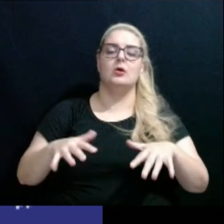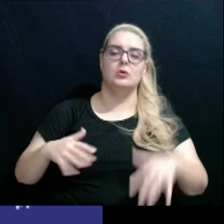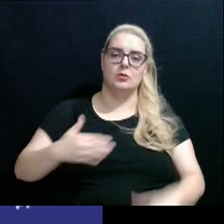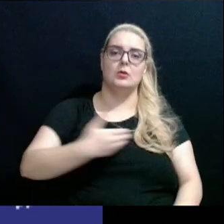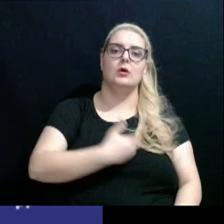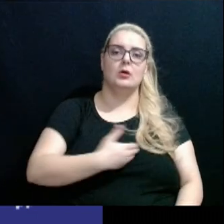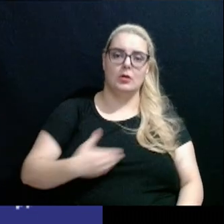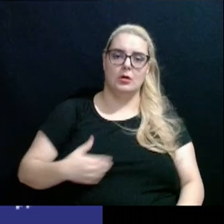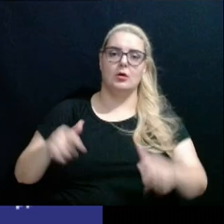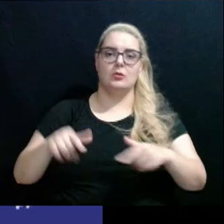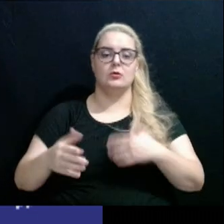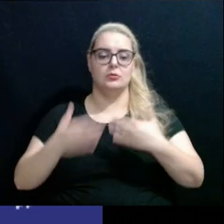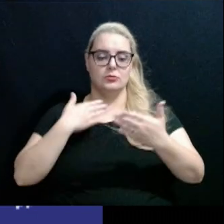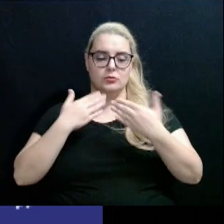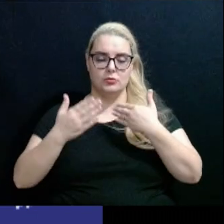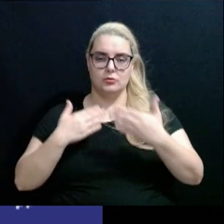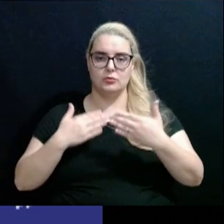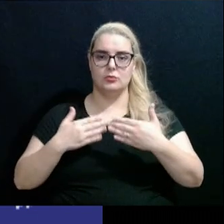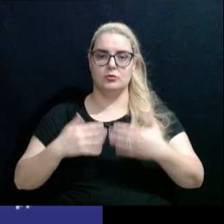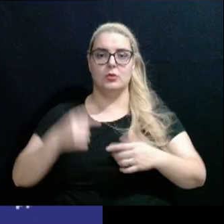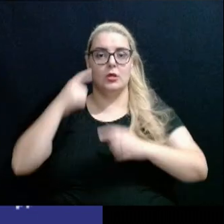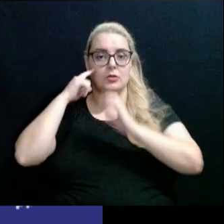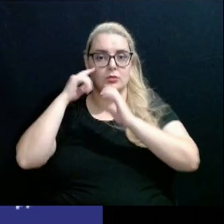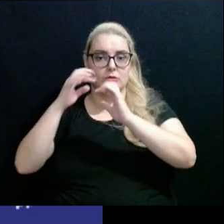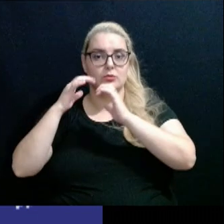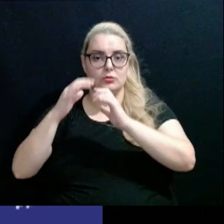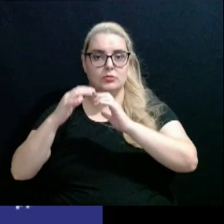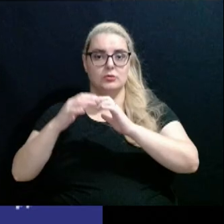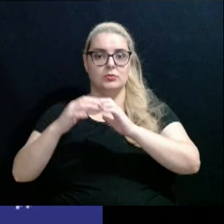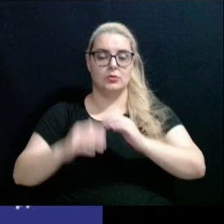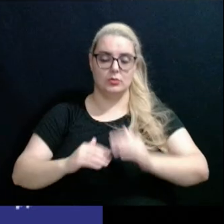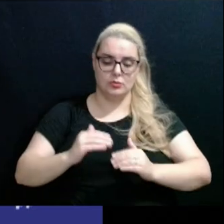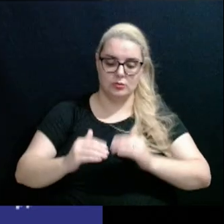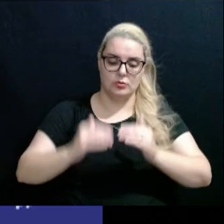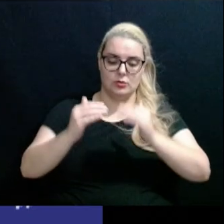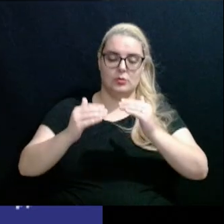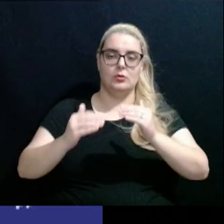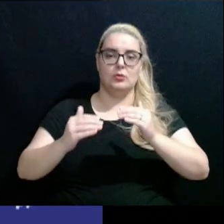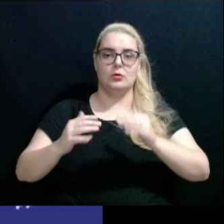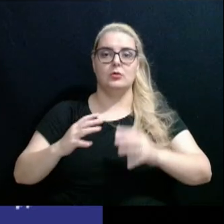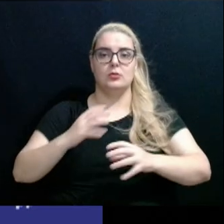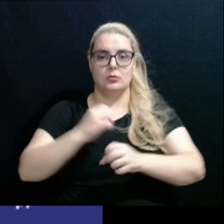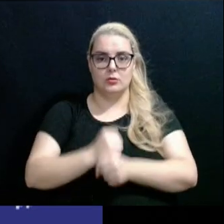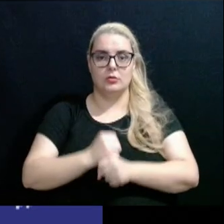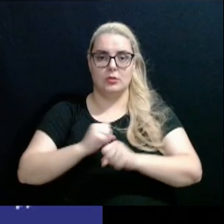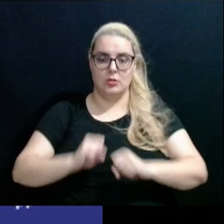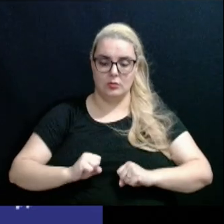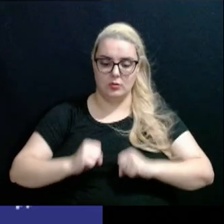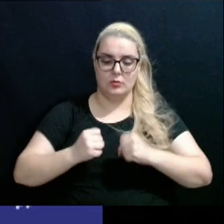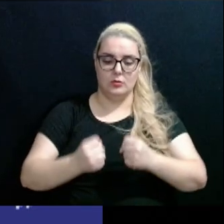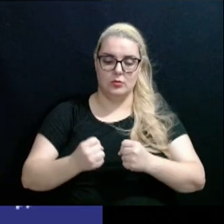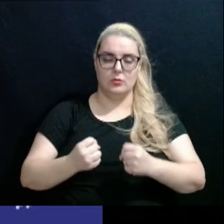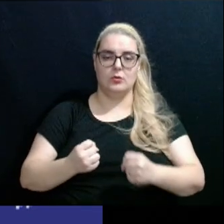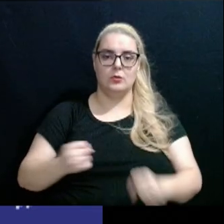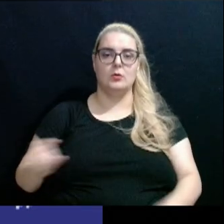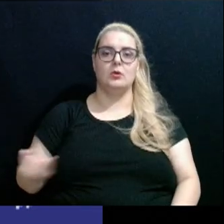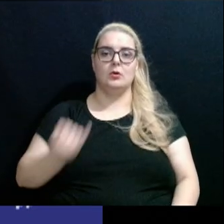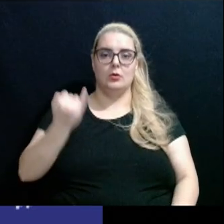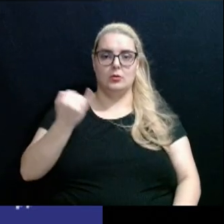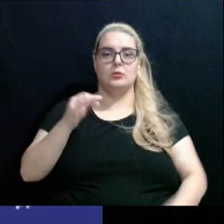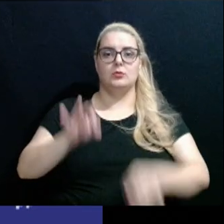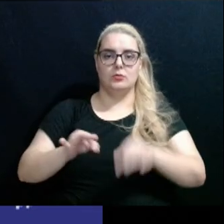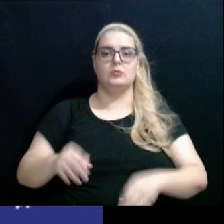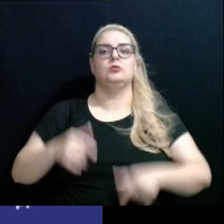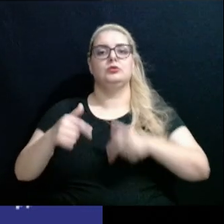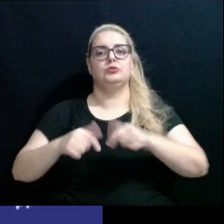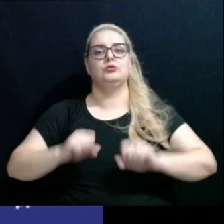de diálogo, de reflexão, de uma construção coletiva, reforçando a importância da justiça do trabalho na